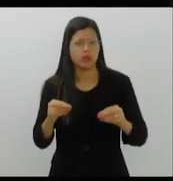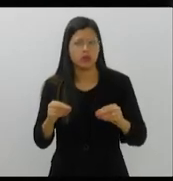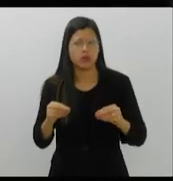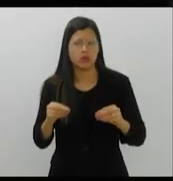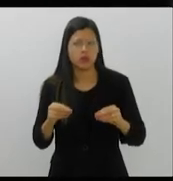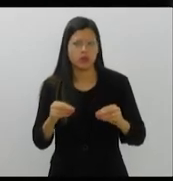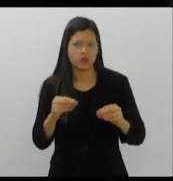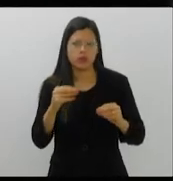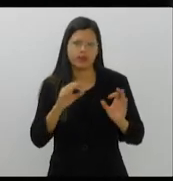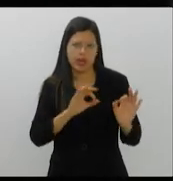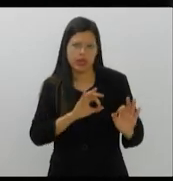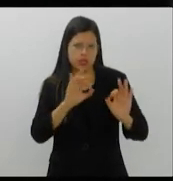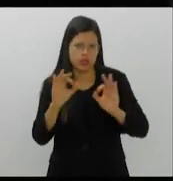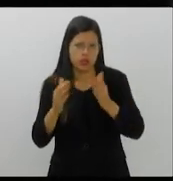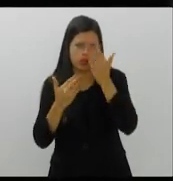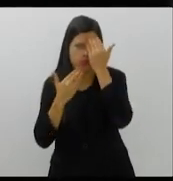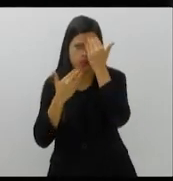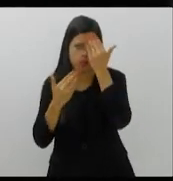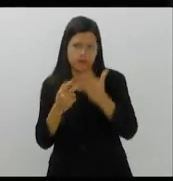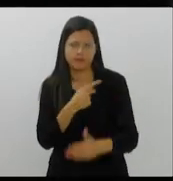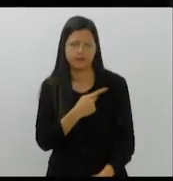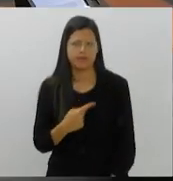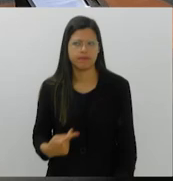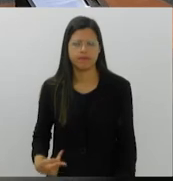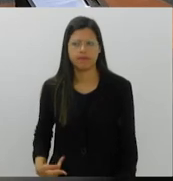nos assistem. Muito obrigado, senhora presidente.